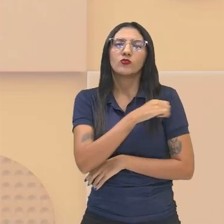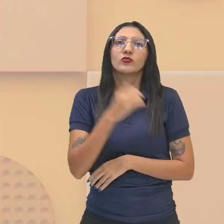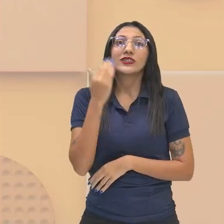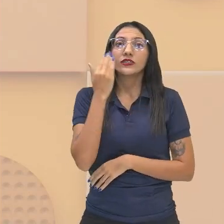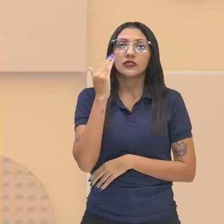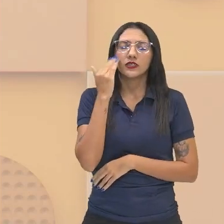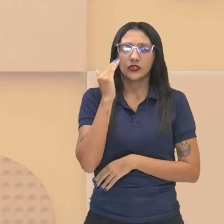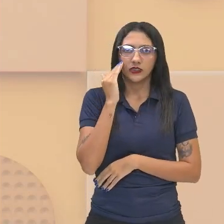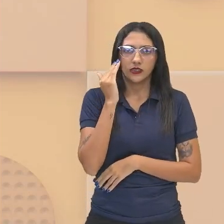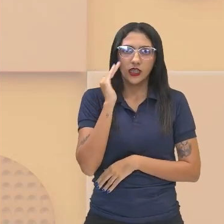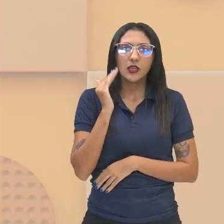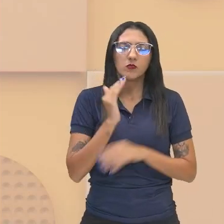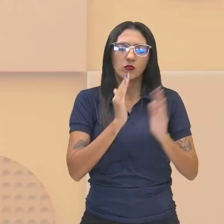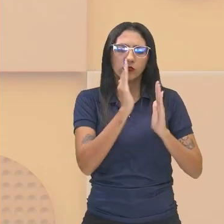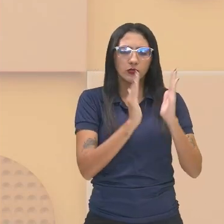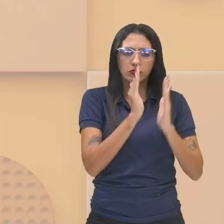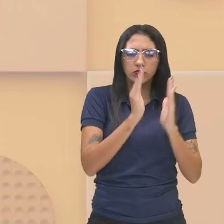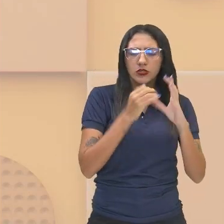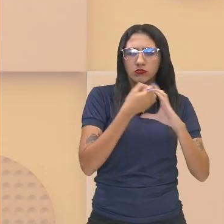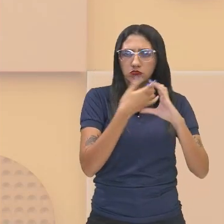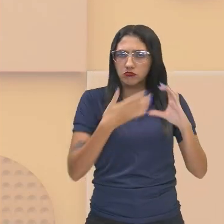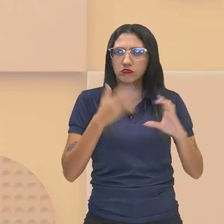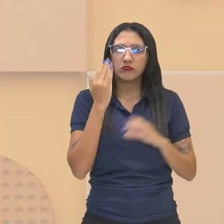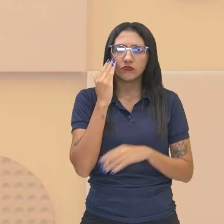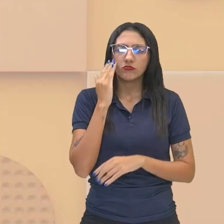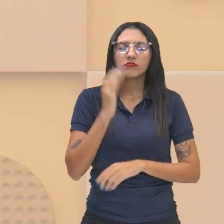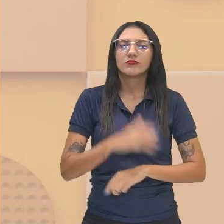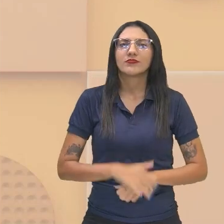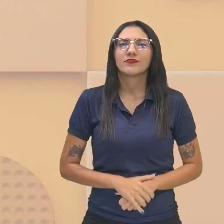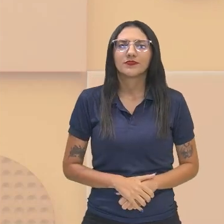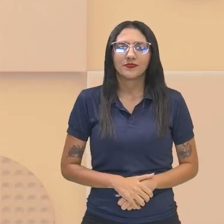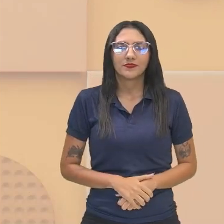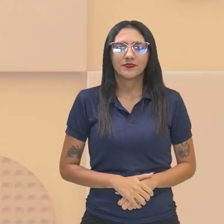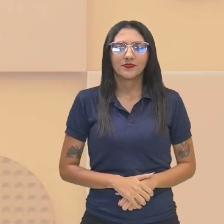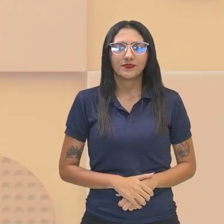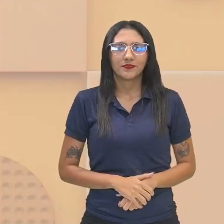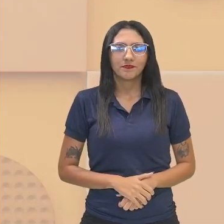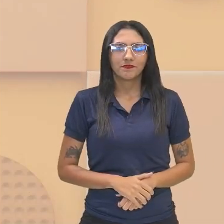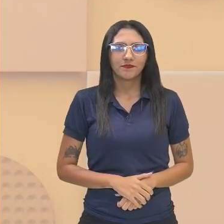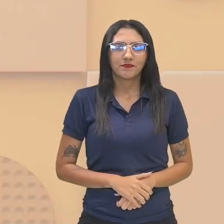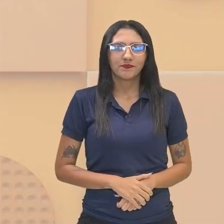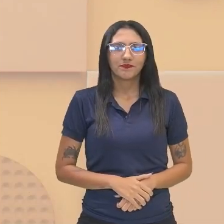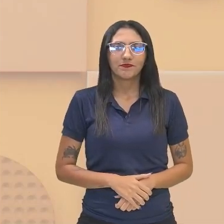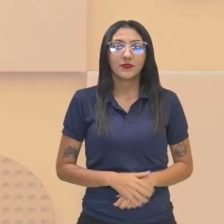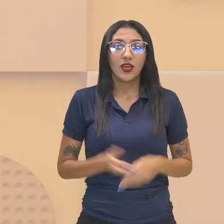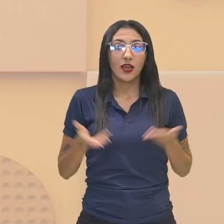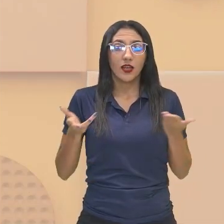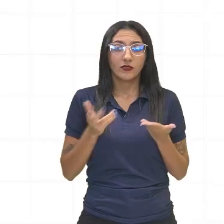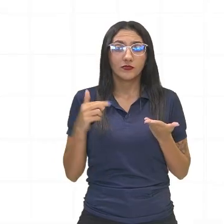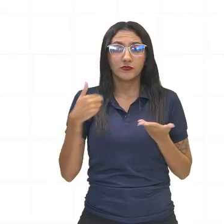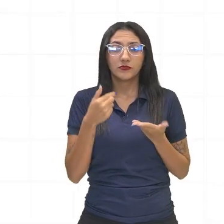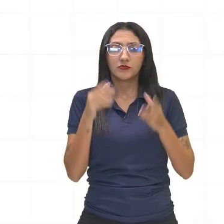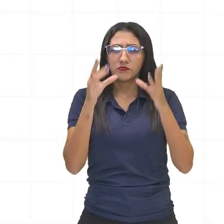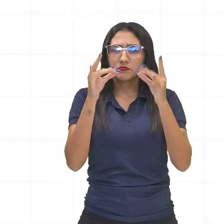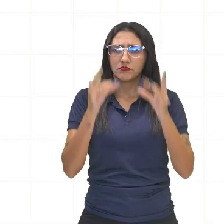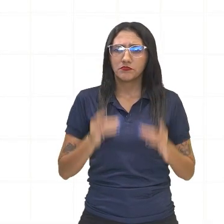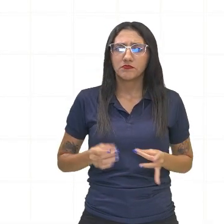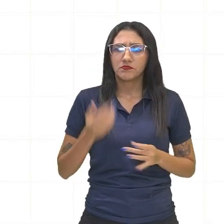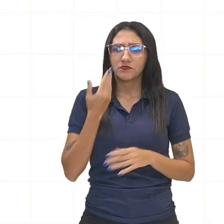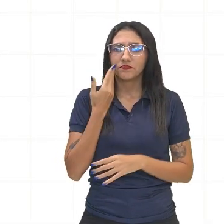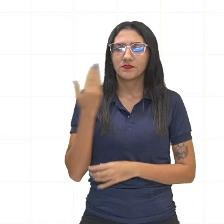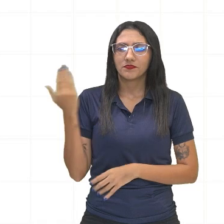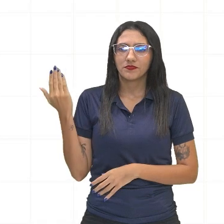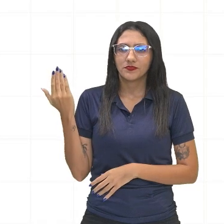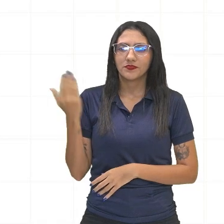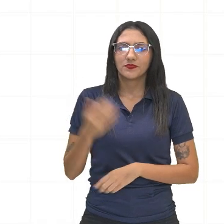caracterizar certos períodos. Perfeito? Vamos então agora falar então sobre o tempo cronológico, tá? Olha